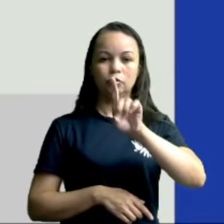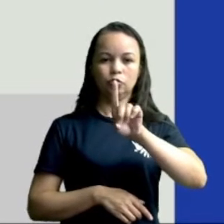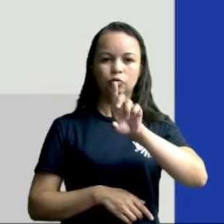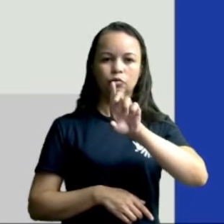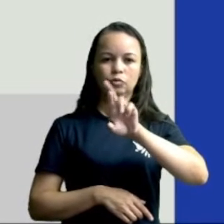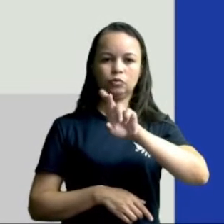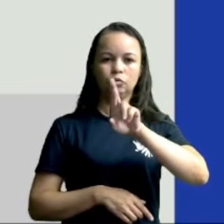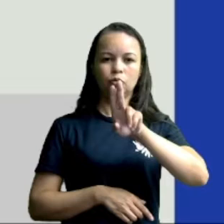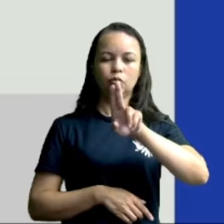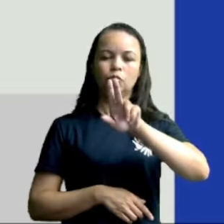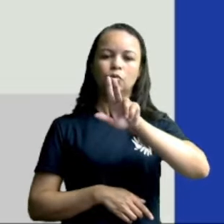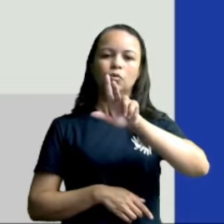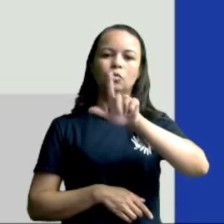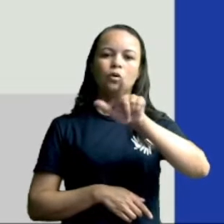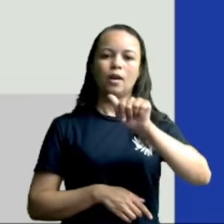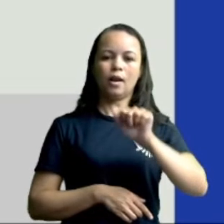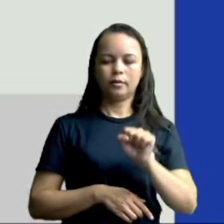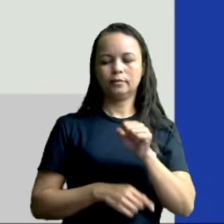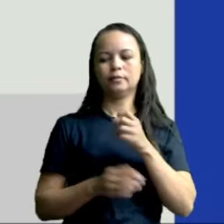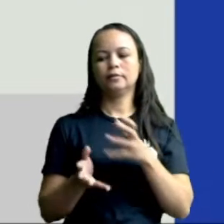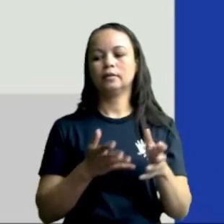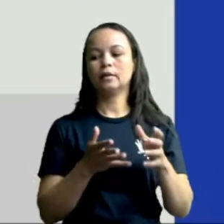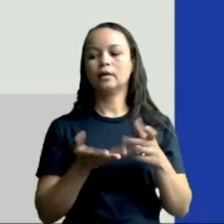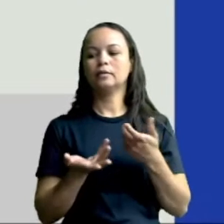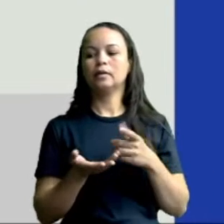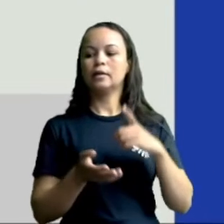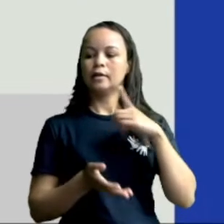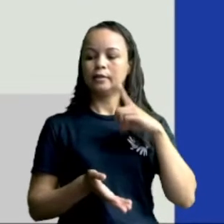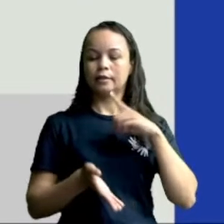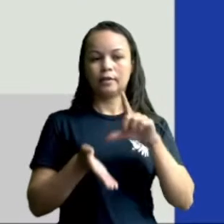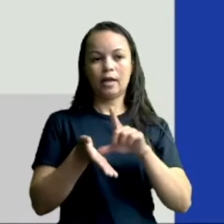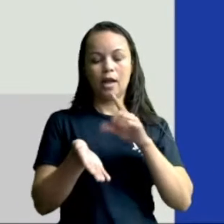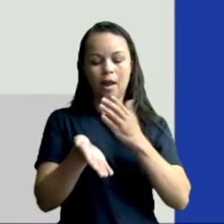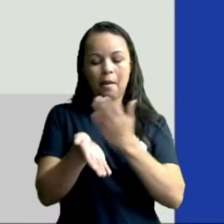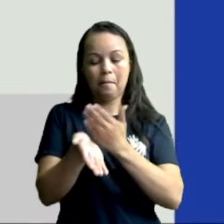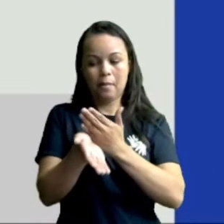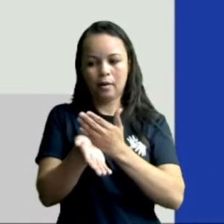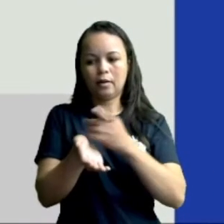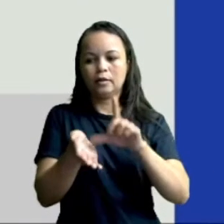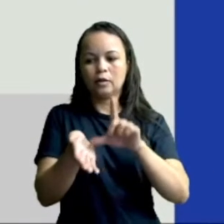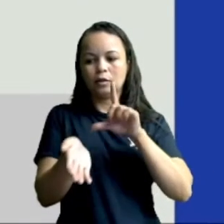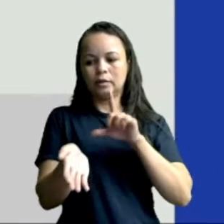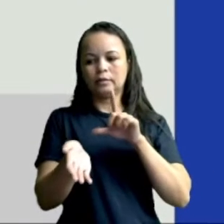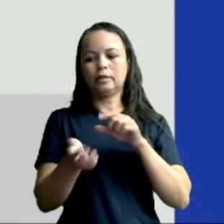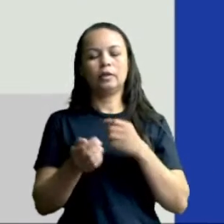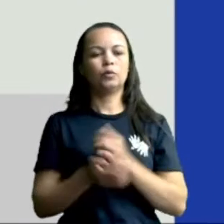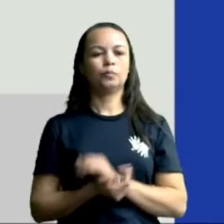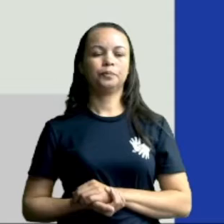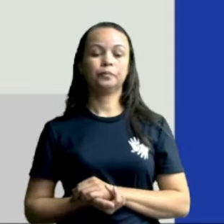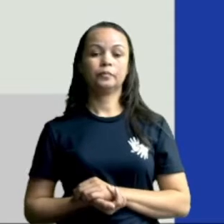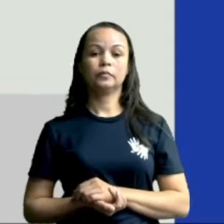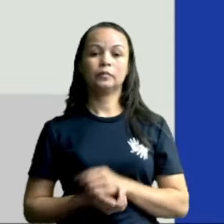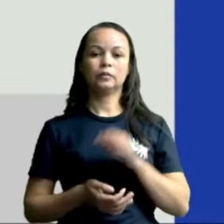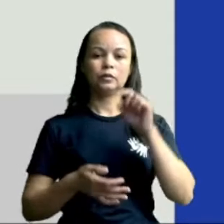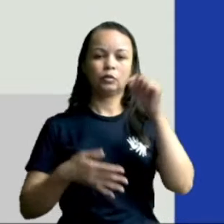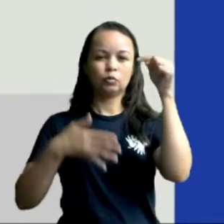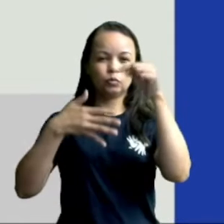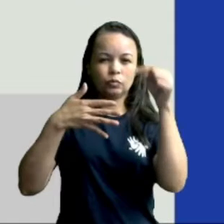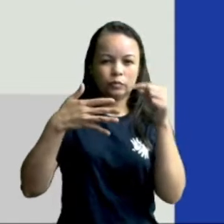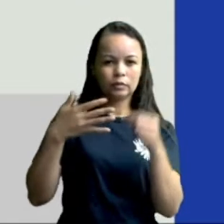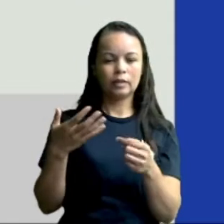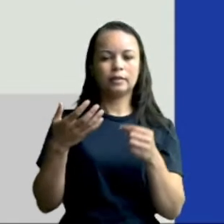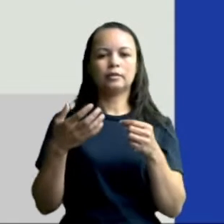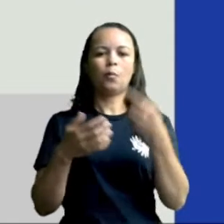as sobresdrúxulas são as que têm a anterior à antepenúltima sílaba tônica. Todas elas